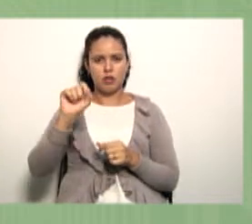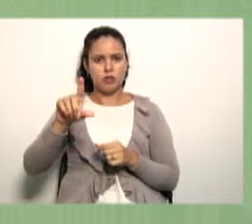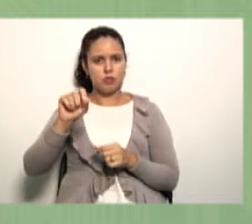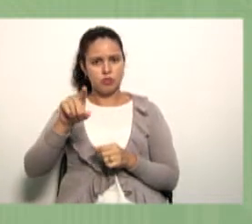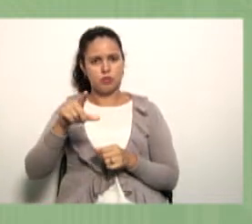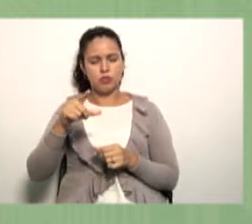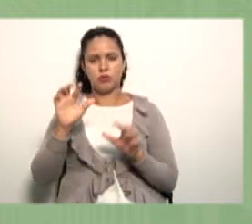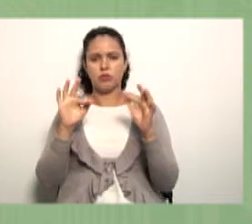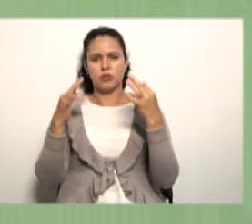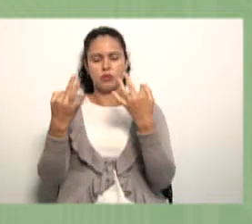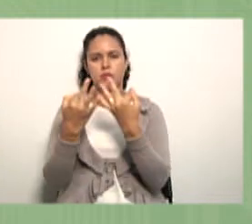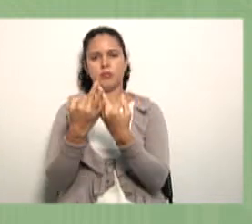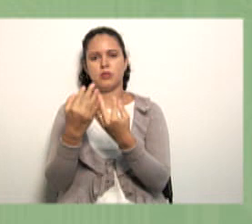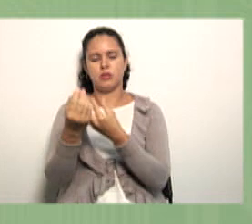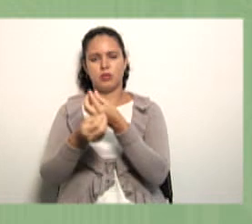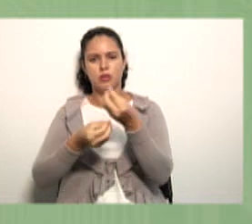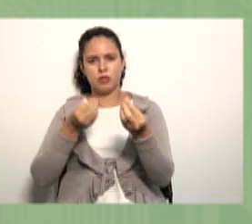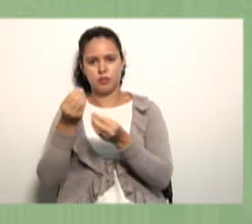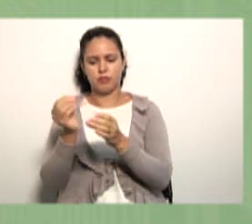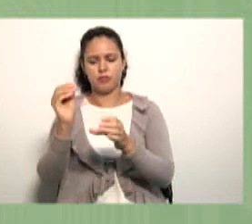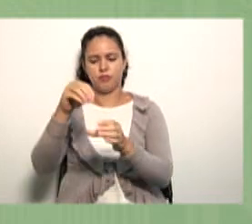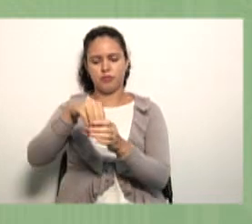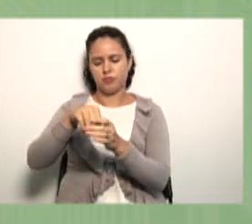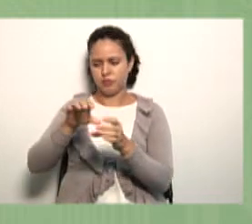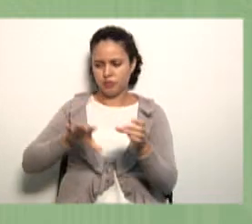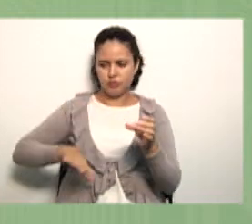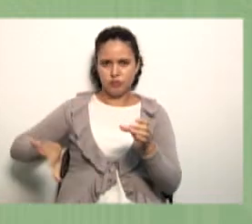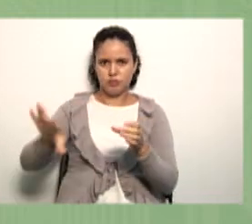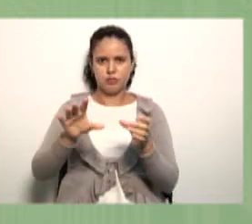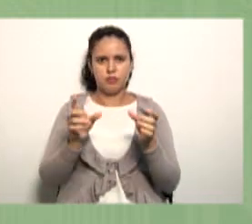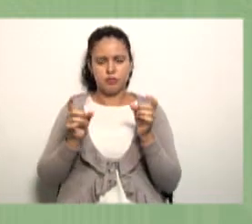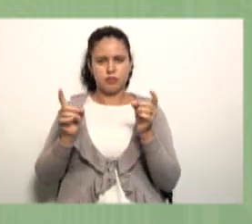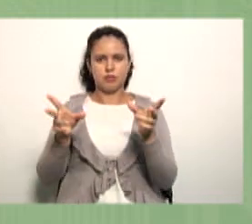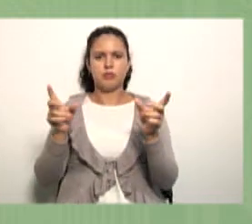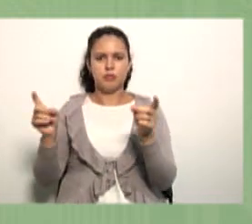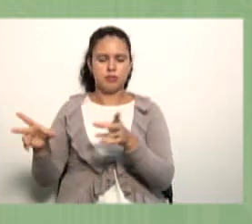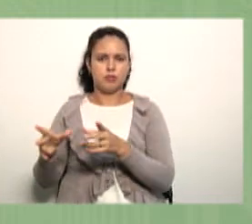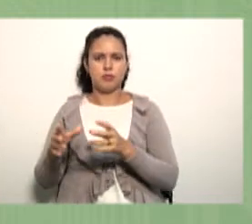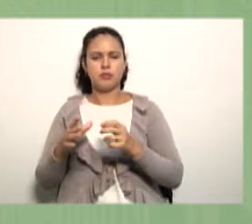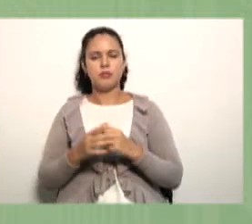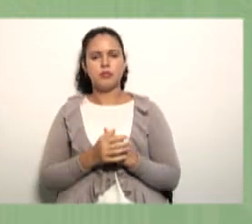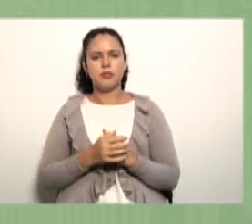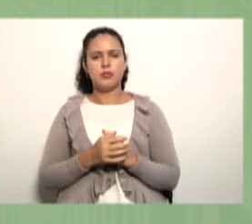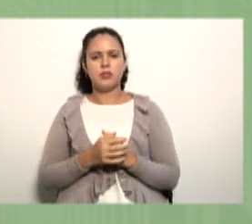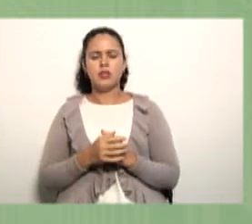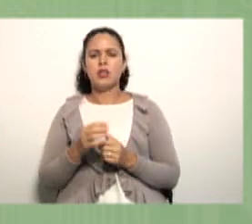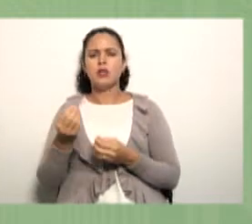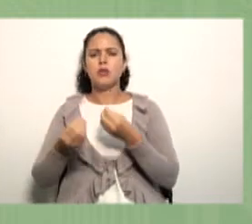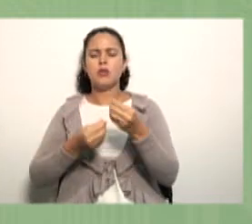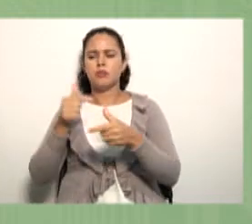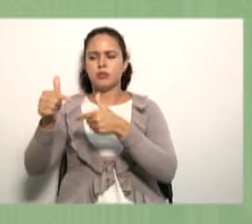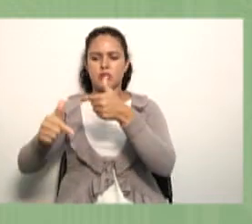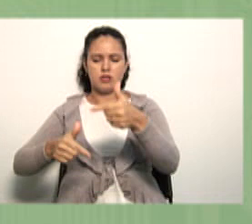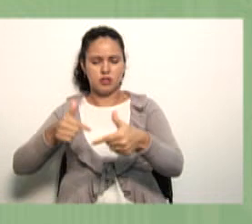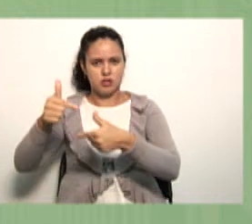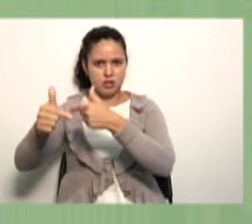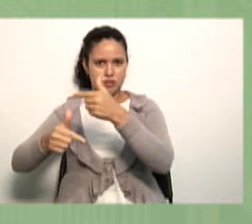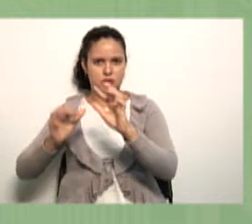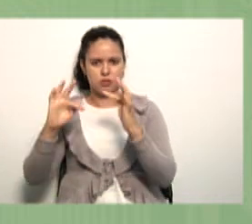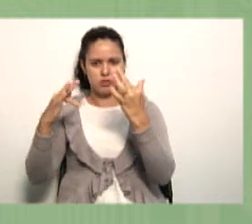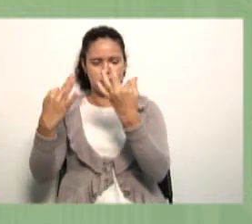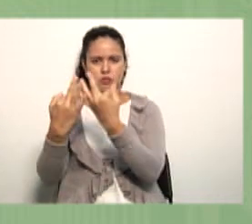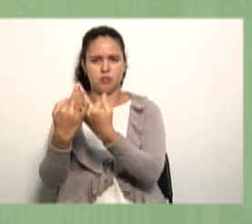elas oferecem no mercado de bens e serviços. Elas vão oferecer principalmente o seu trabalho. As famílias estão oferecendo o